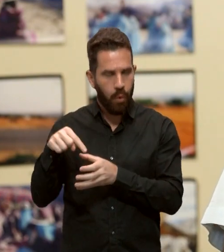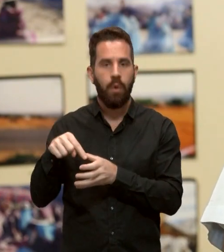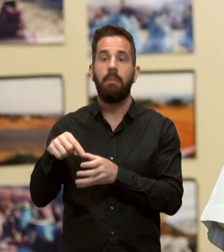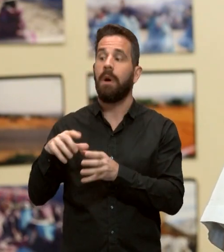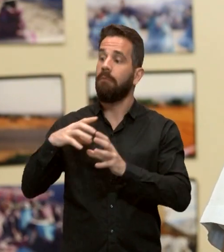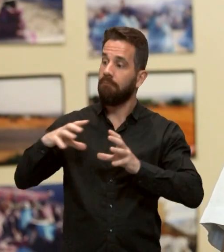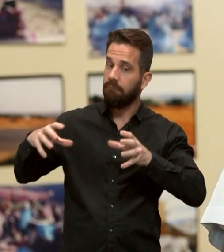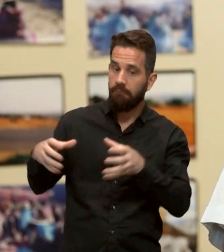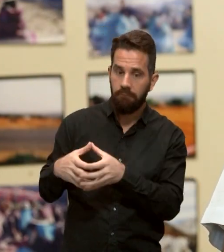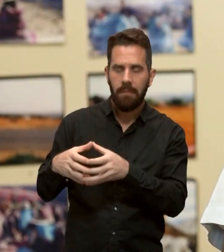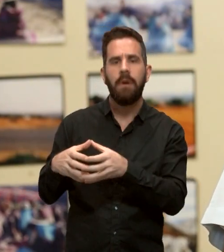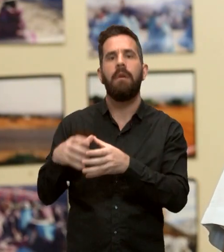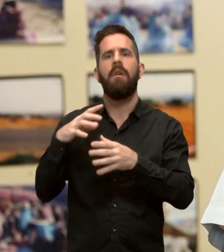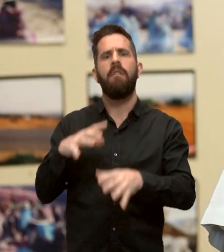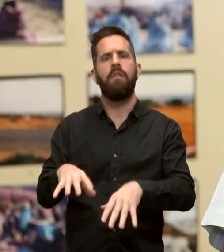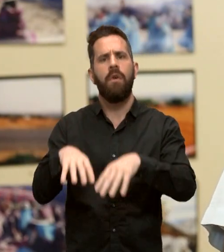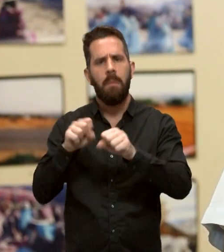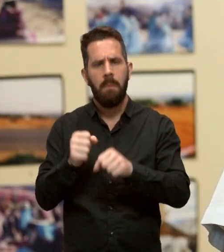formamos em